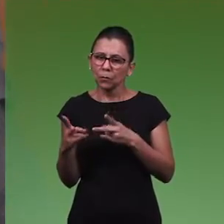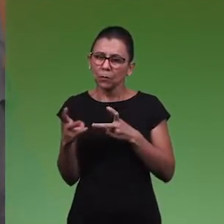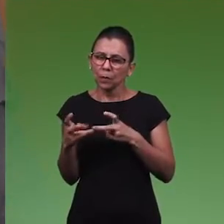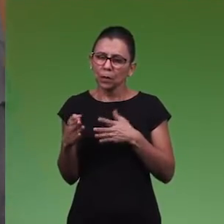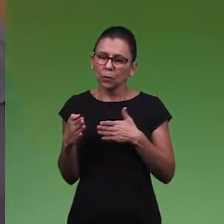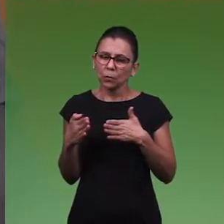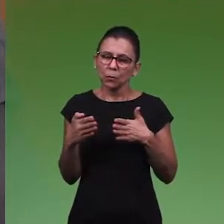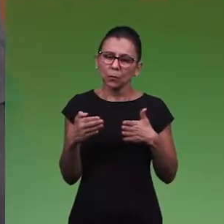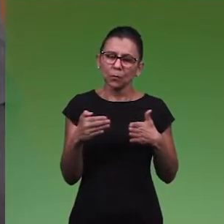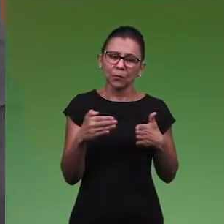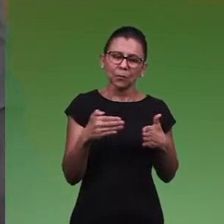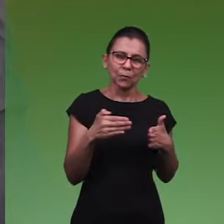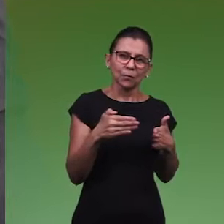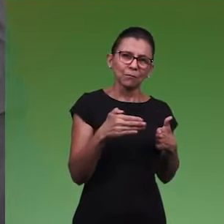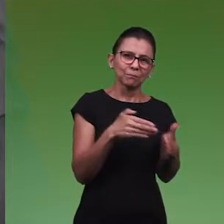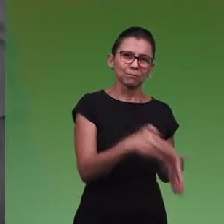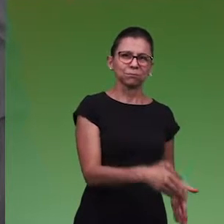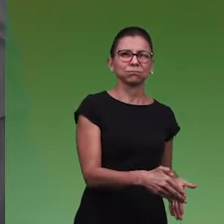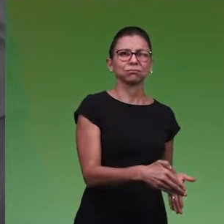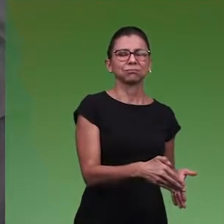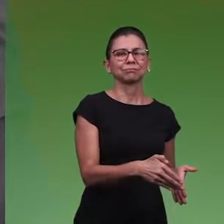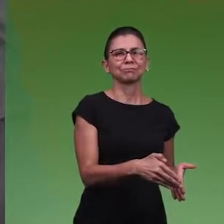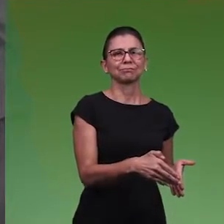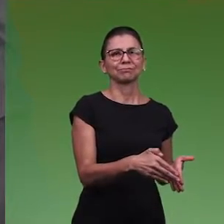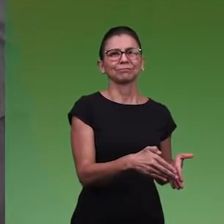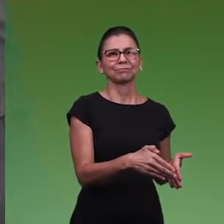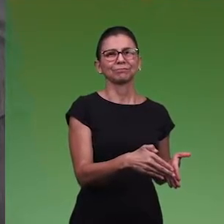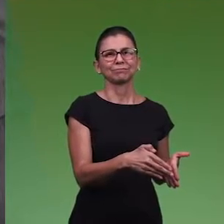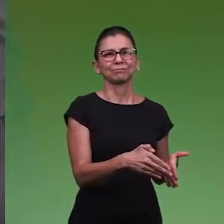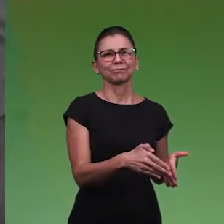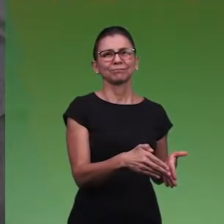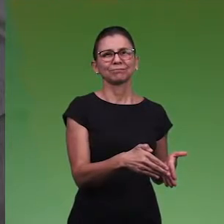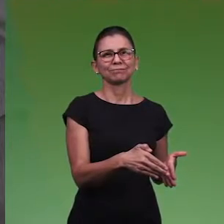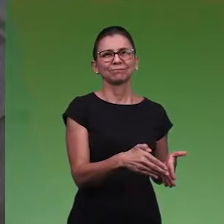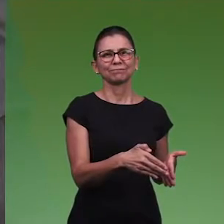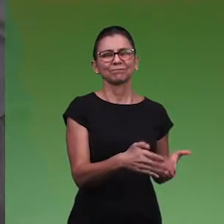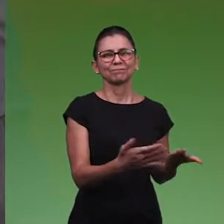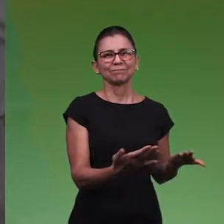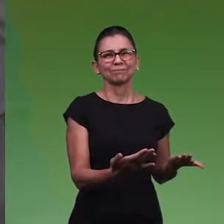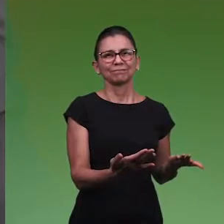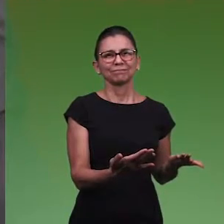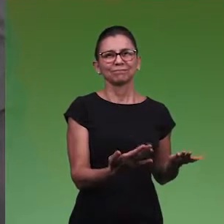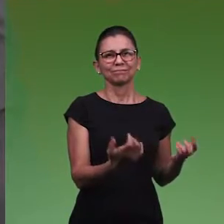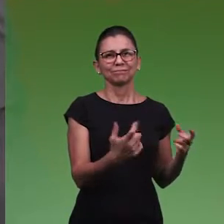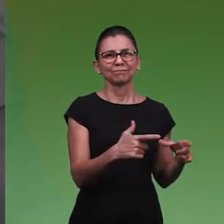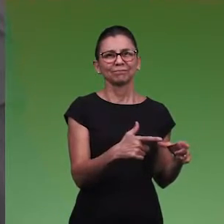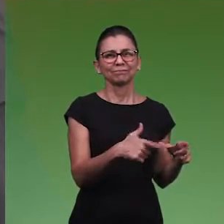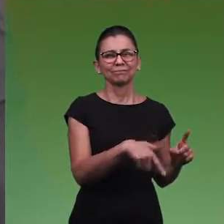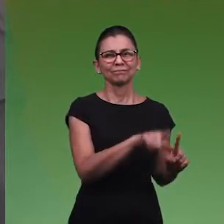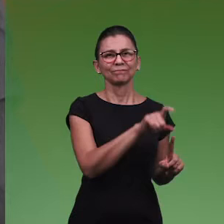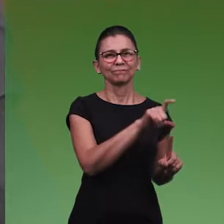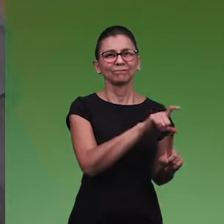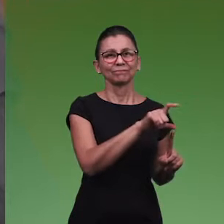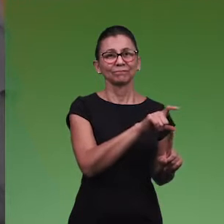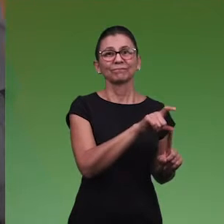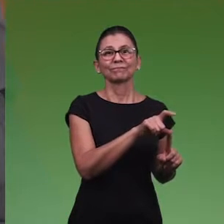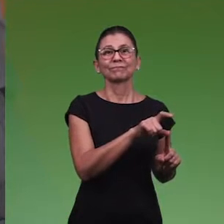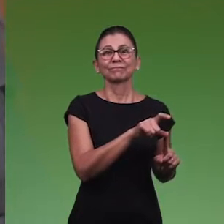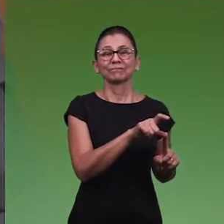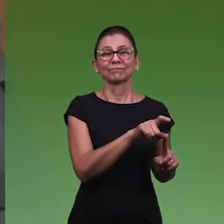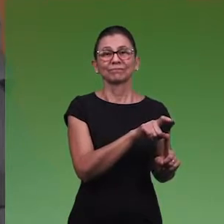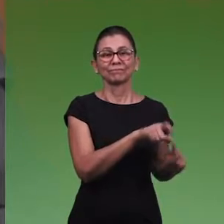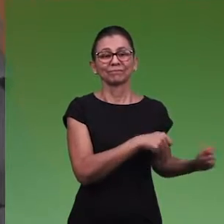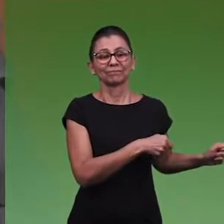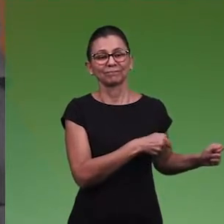lugar. E nesse caso vai chegar em Endor. O lugar daqueles que